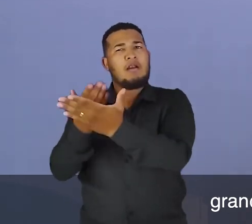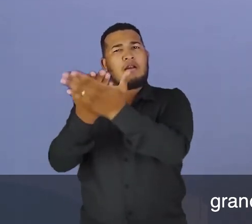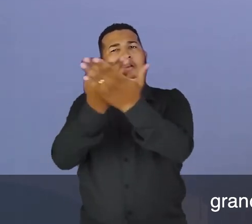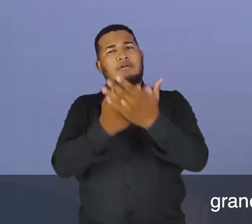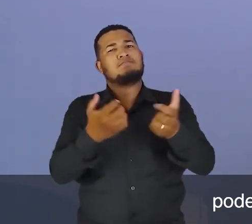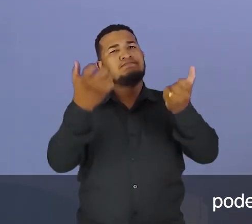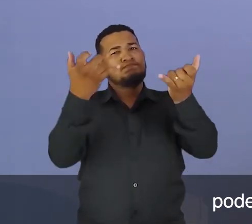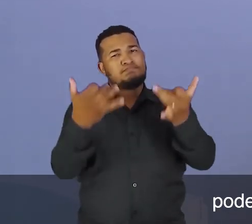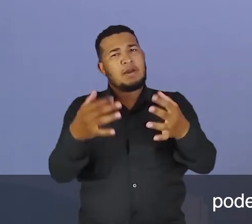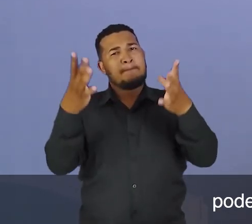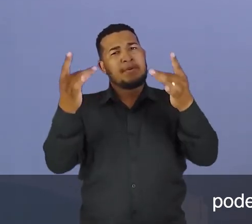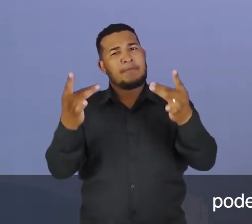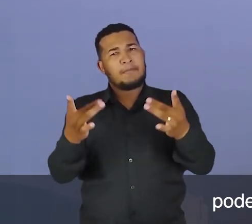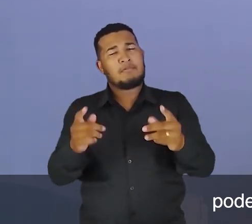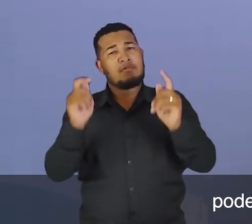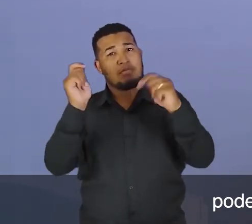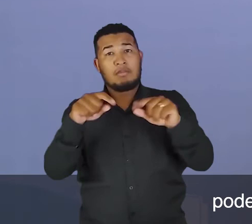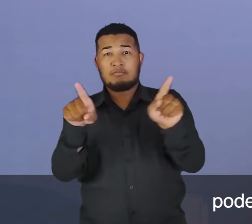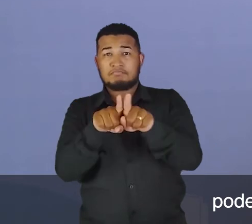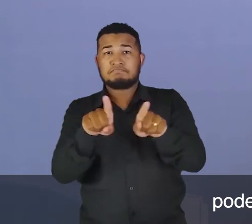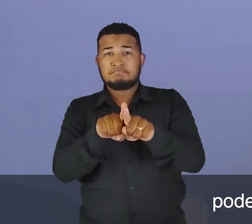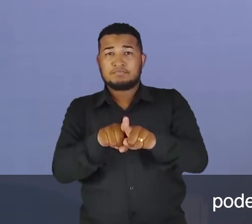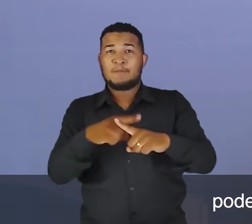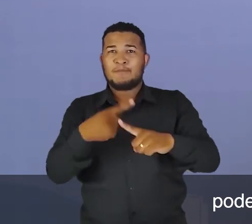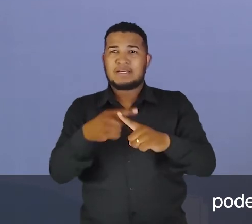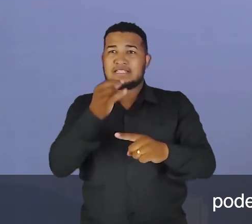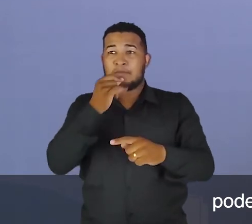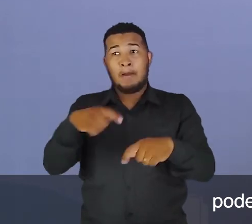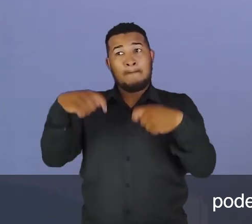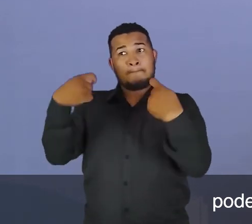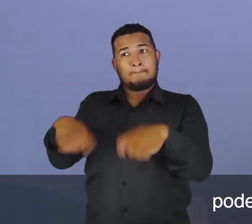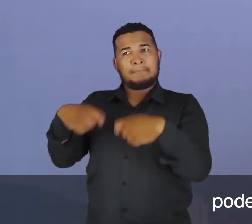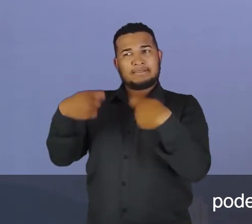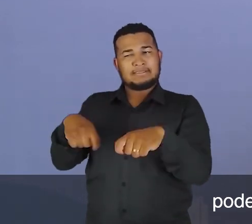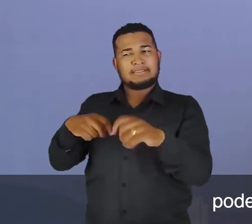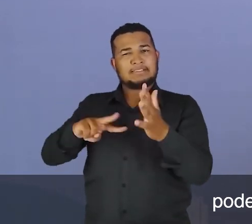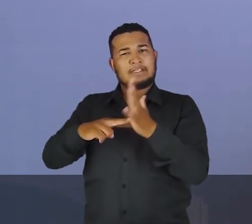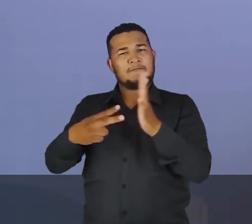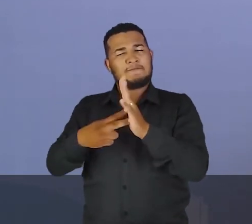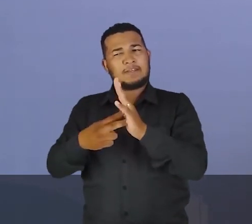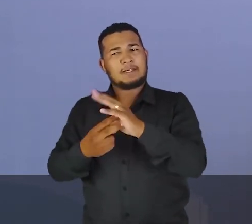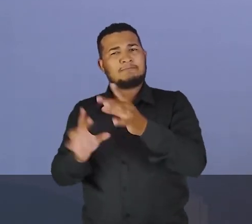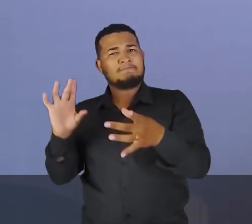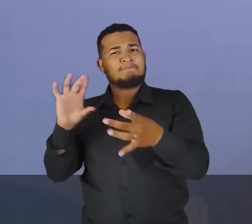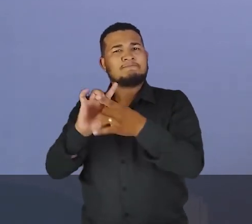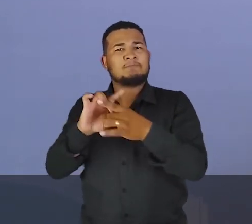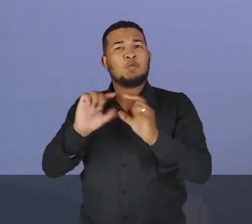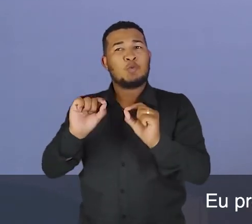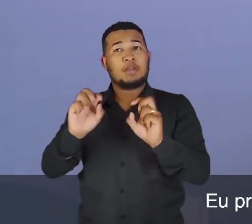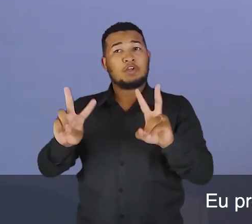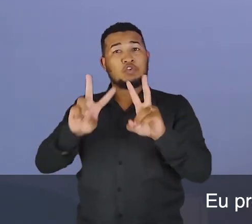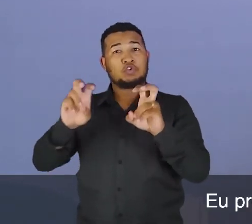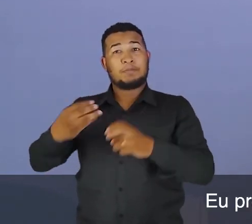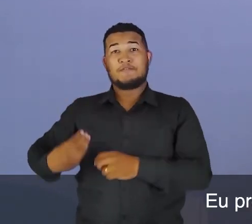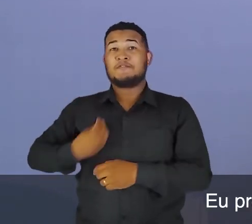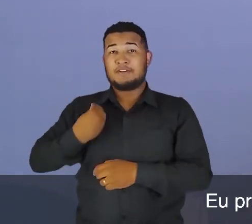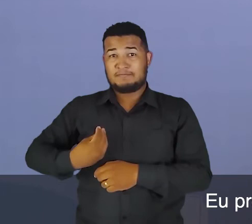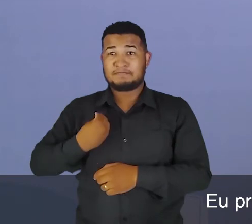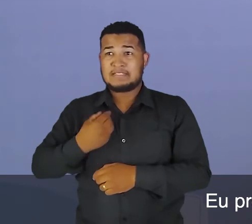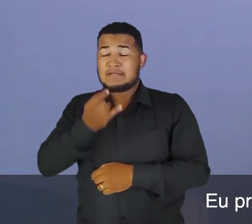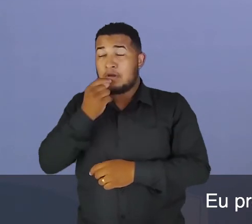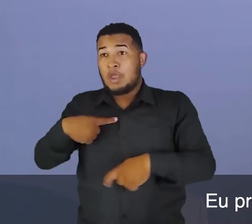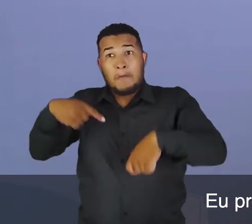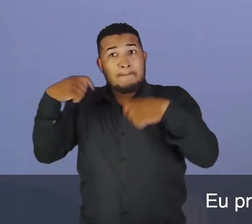consumo, também poderemos tratar disso, porque precisar está ligado intimamente ao que é sobrevivência. Eu